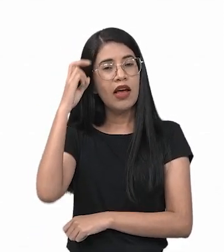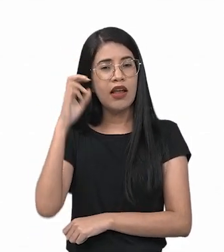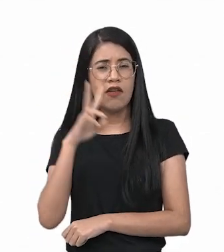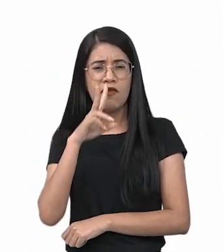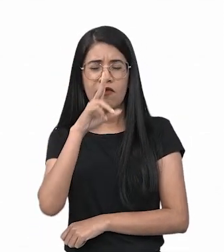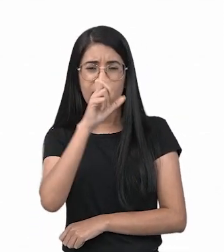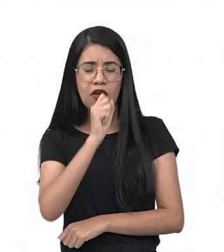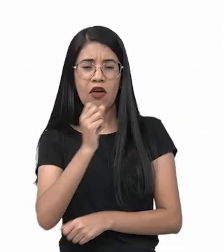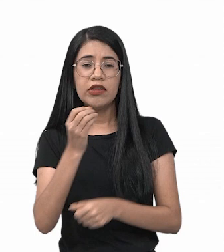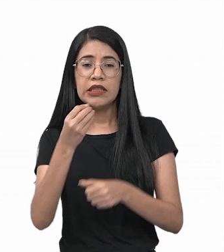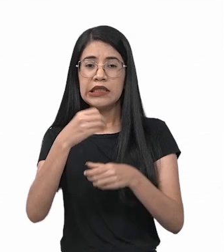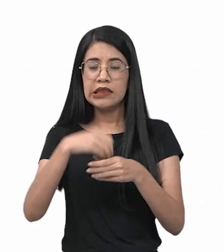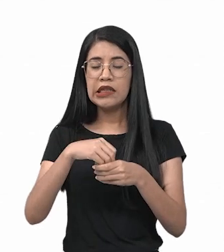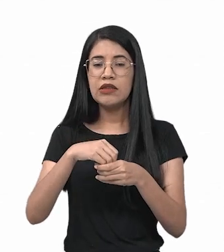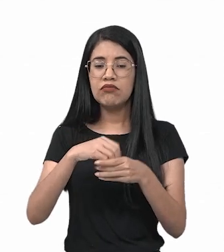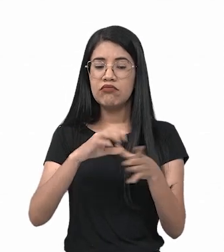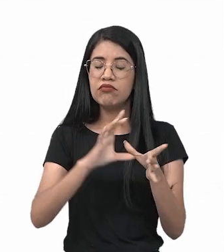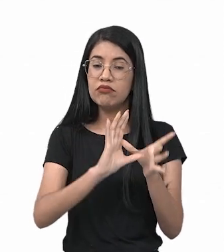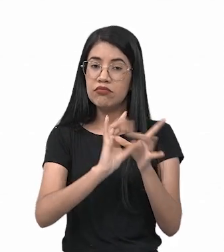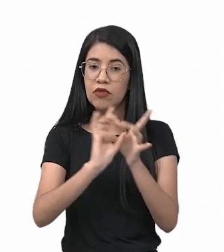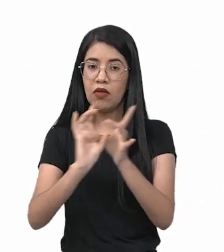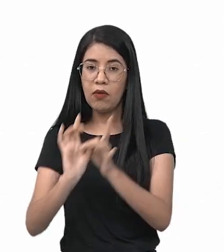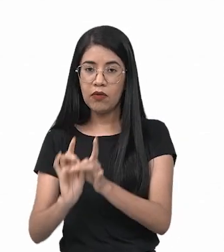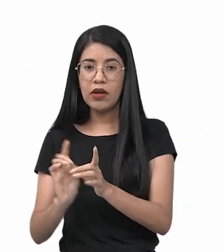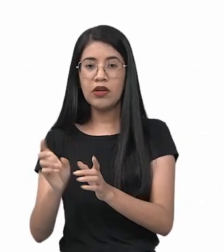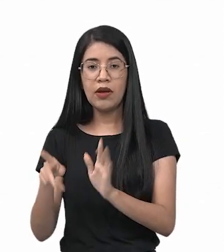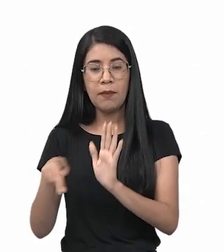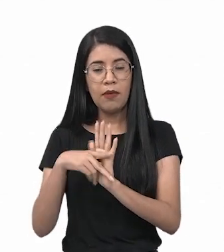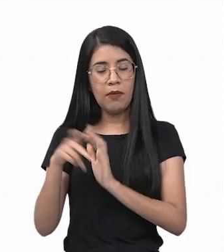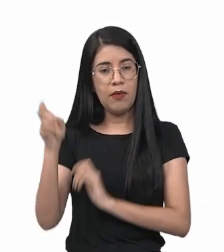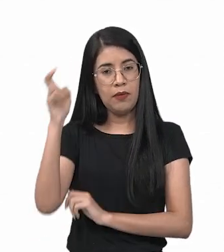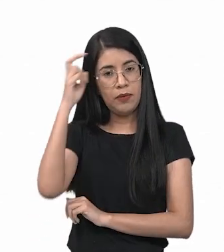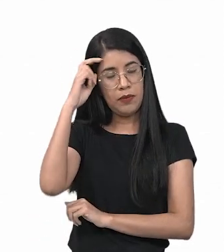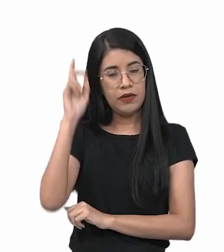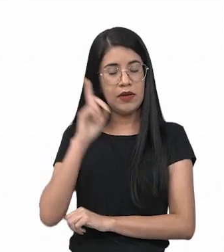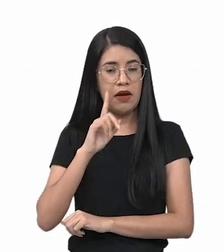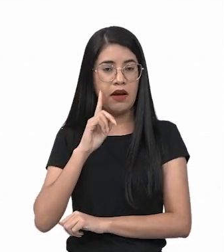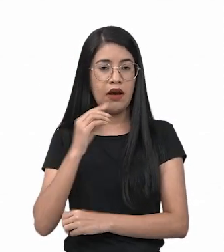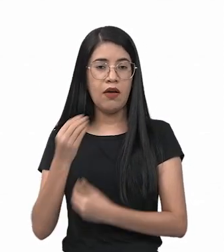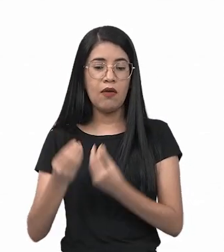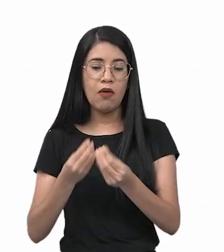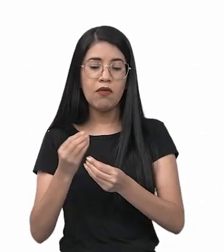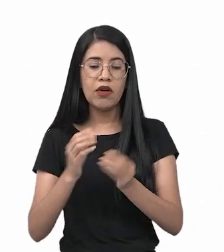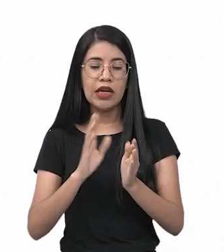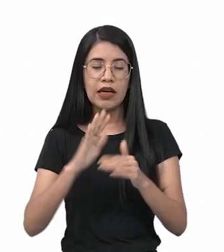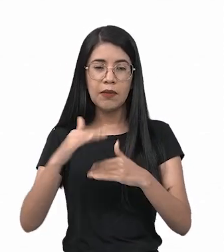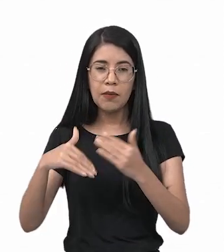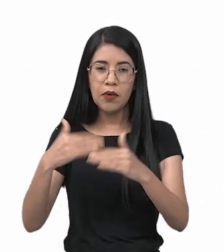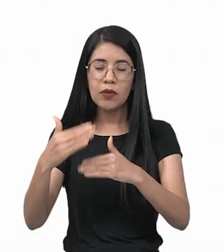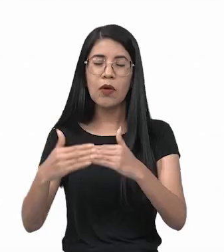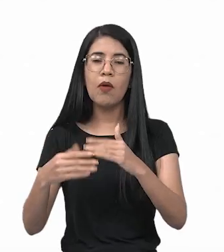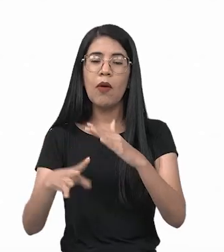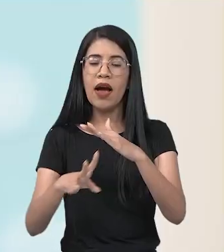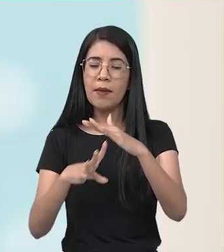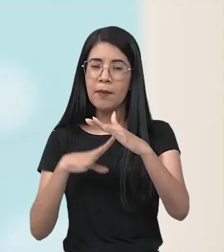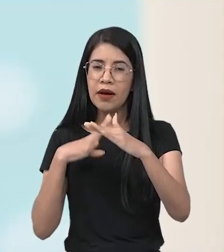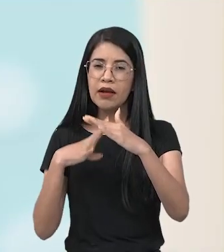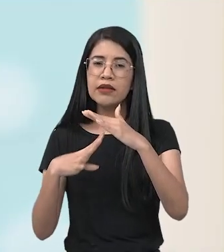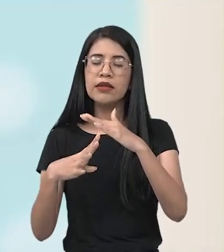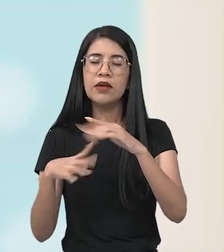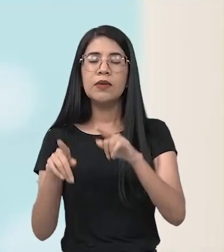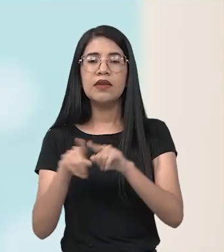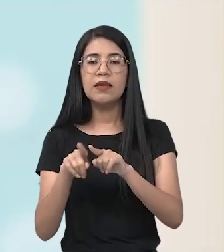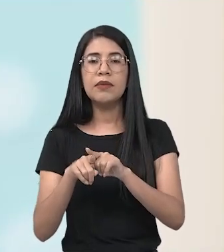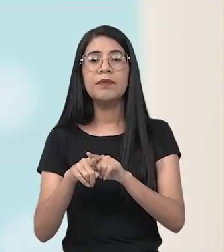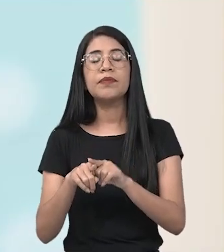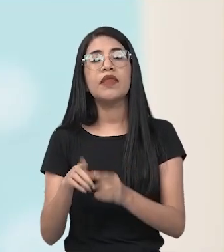né, dentro desse contexto cultural norte-americano, por conta do seu processo de imigração em massa. A gente